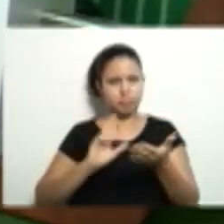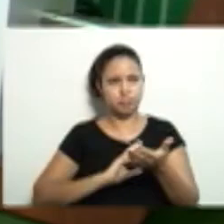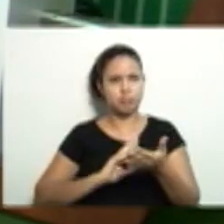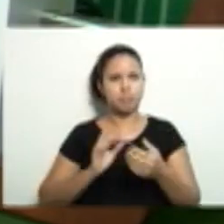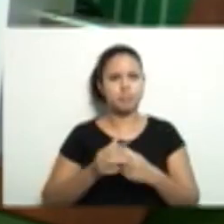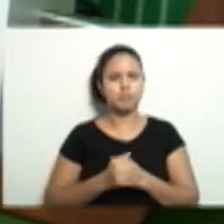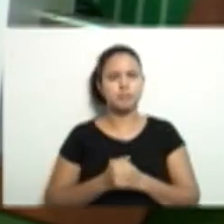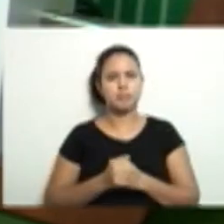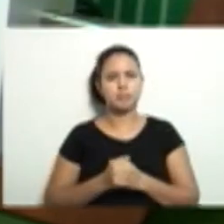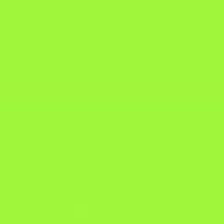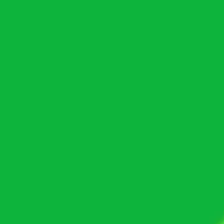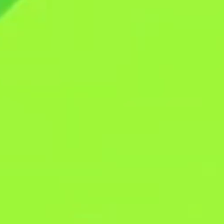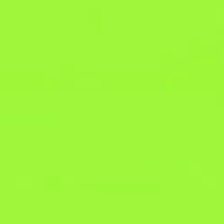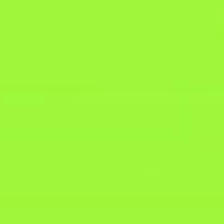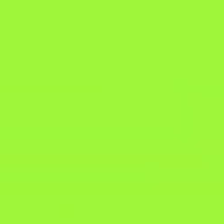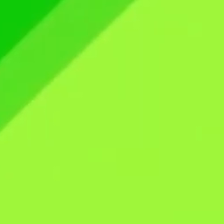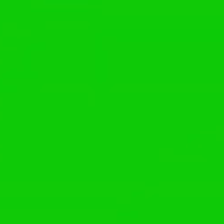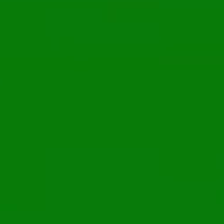Voltamos já.